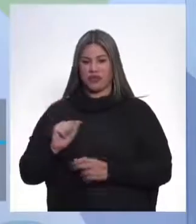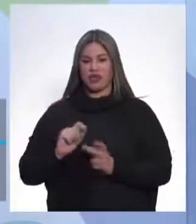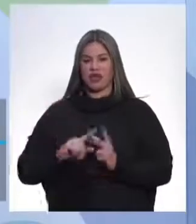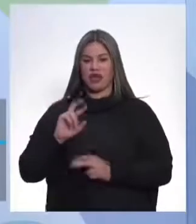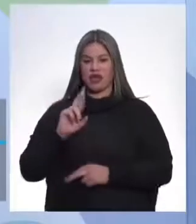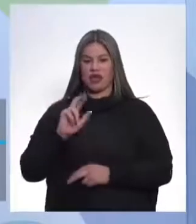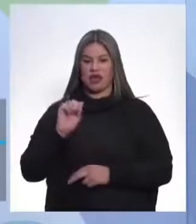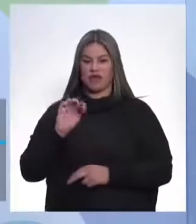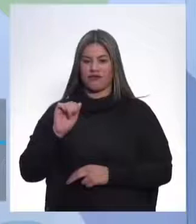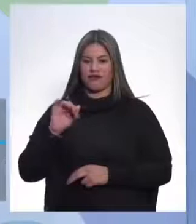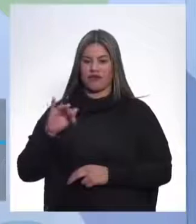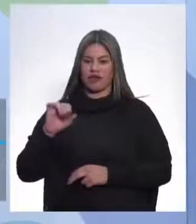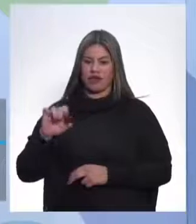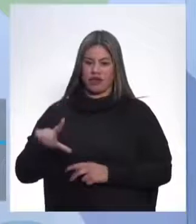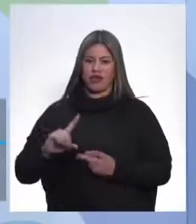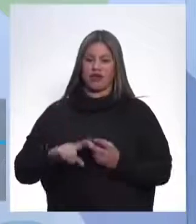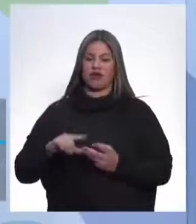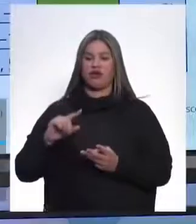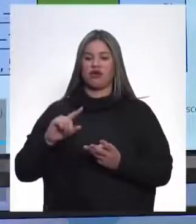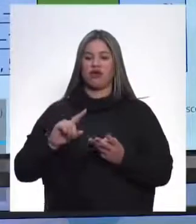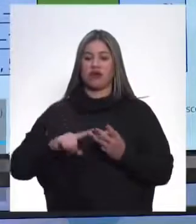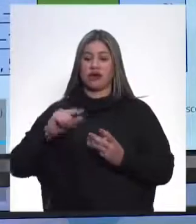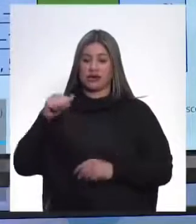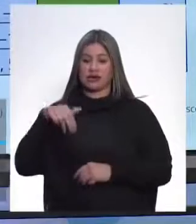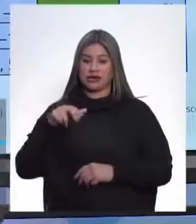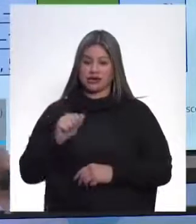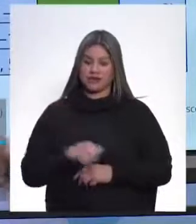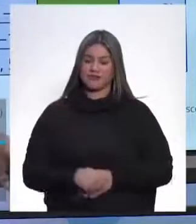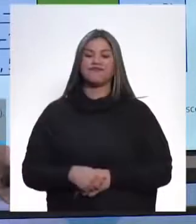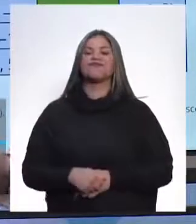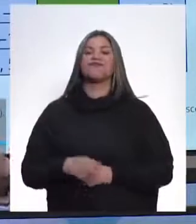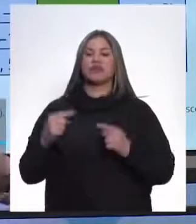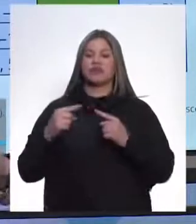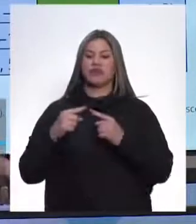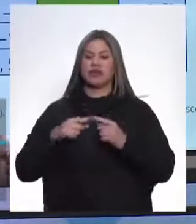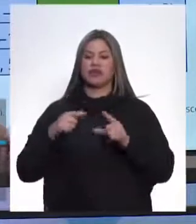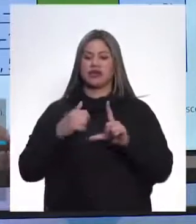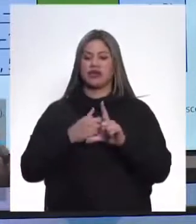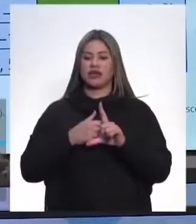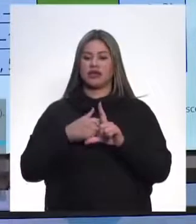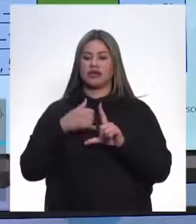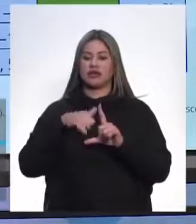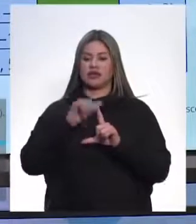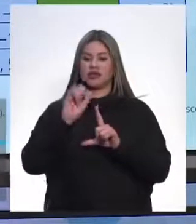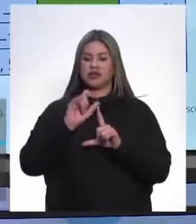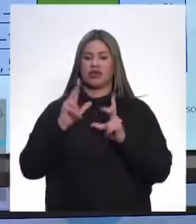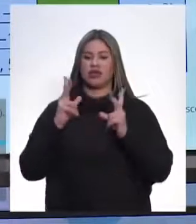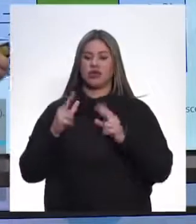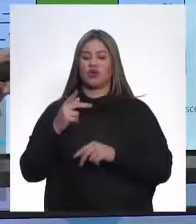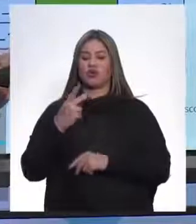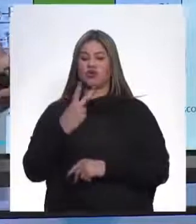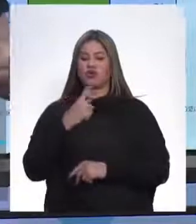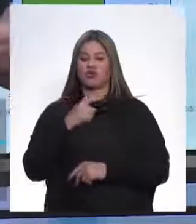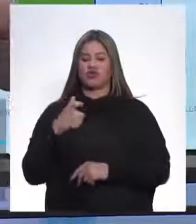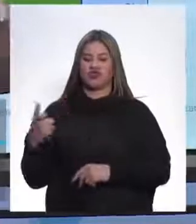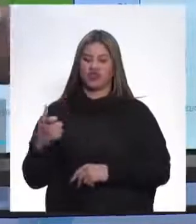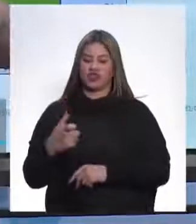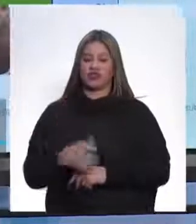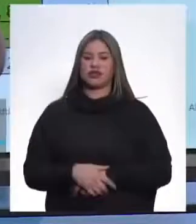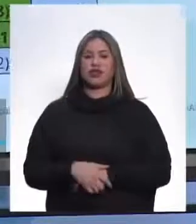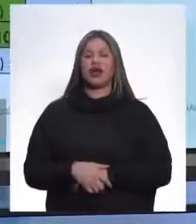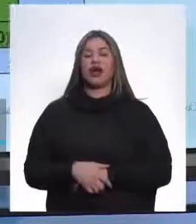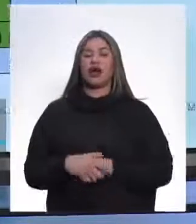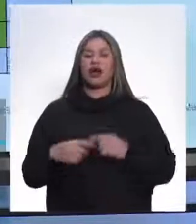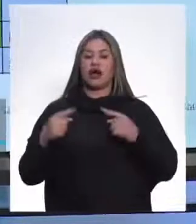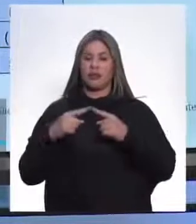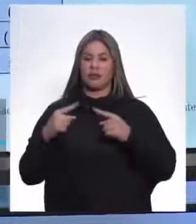muitas respostas como y igual a 2x. Por isso que eu amo o 8º ano. É isso mesmo, que é aquilo que estava até na